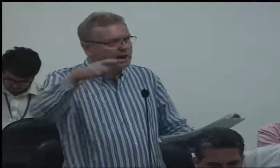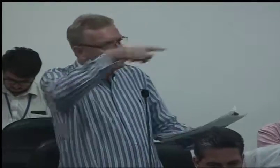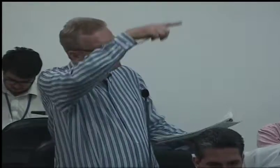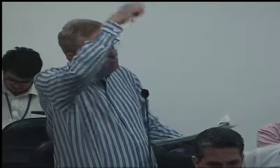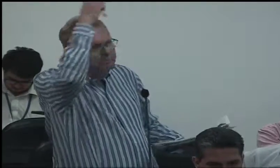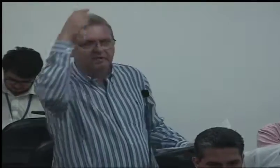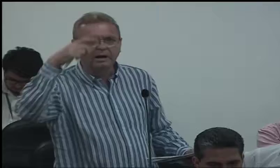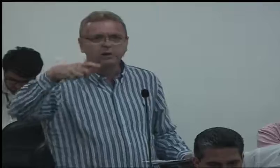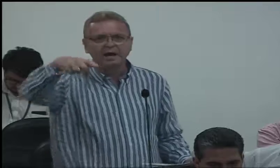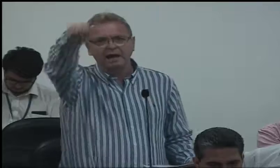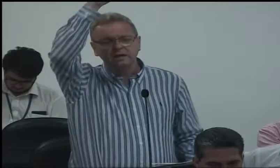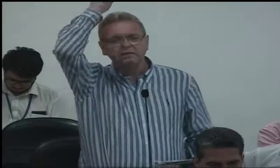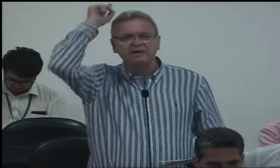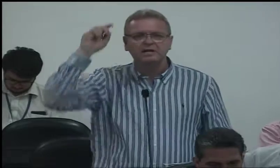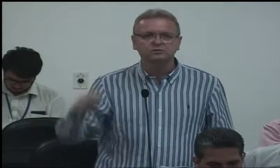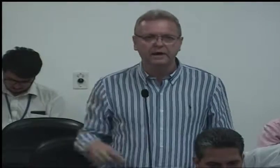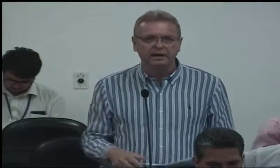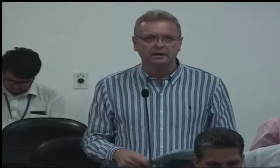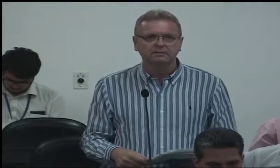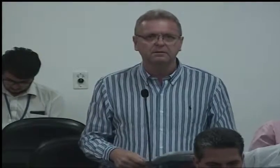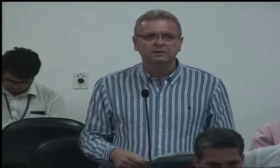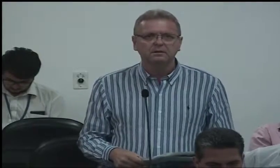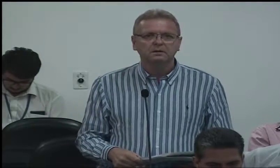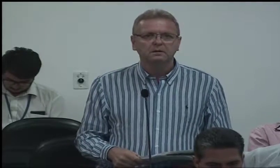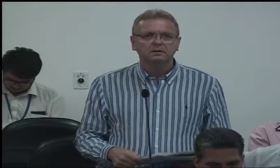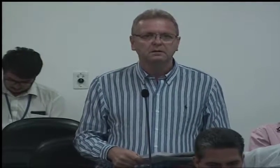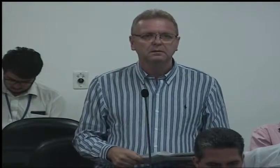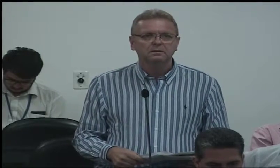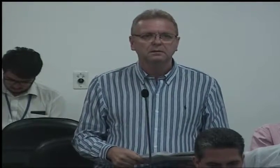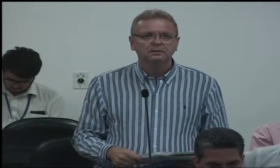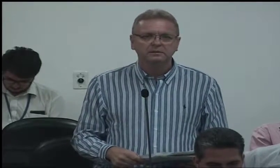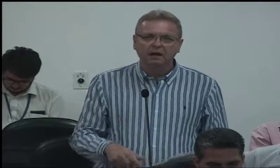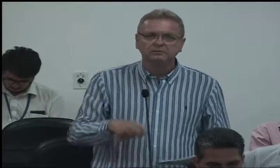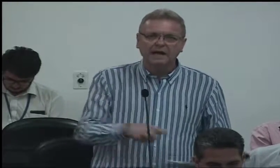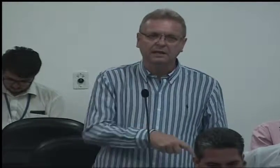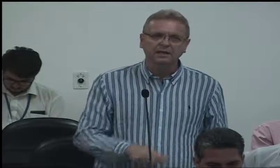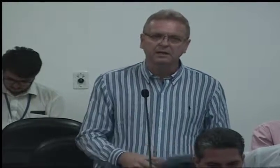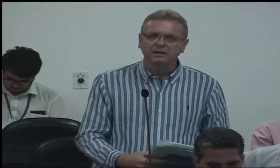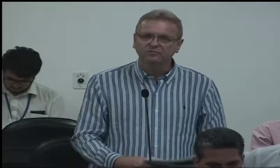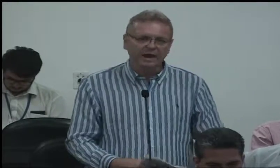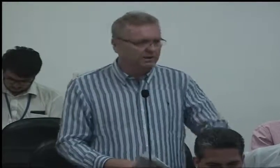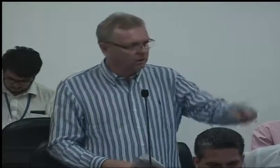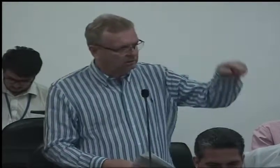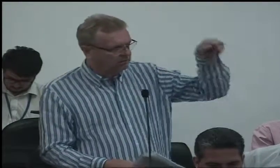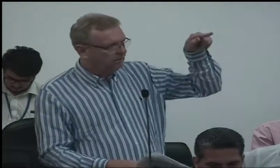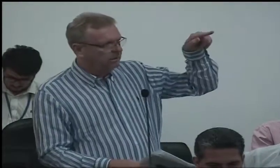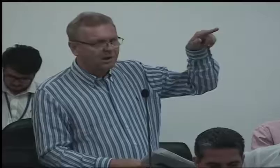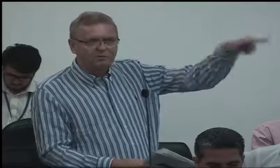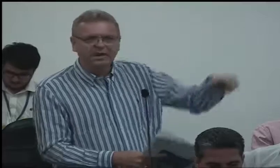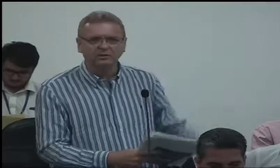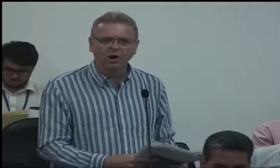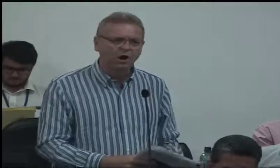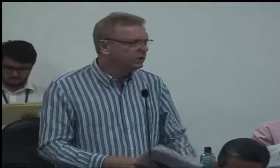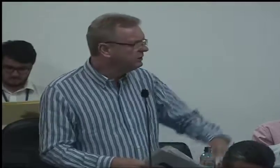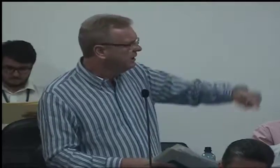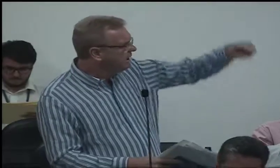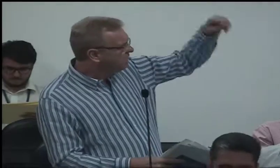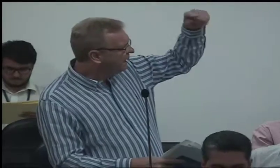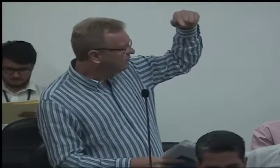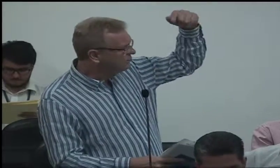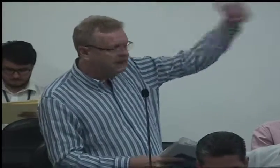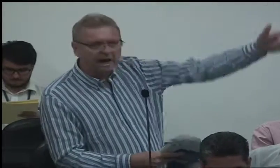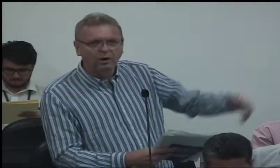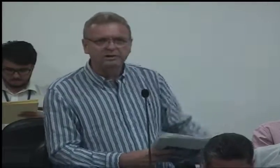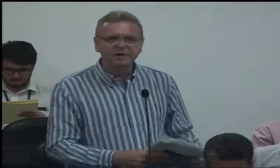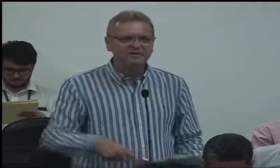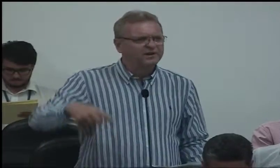Vai morar lá em Cuba, vai morar lá em Venezuela. Não, tá aqui, vai no McDonald's,